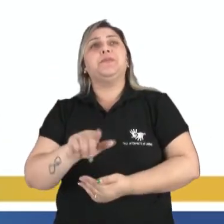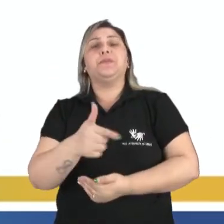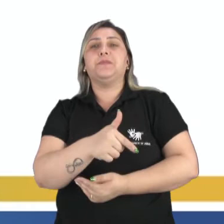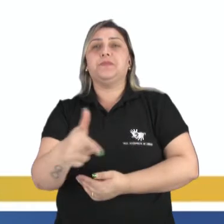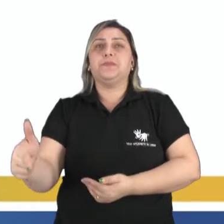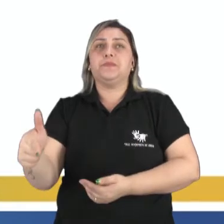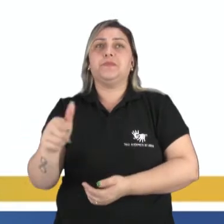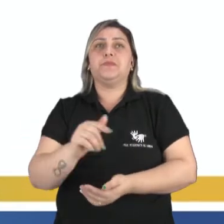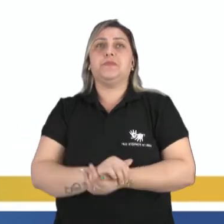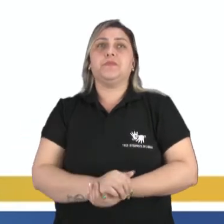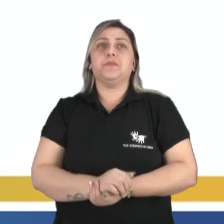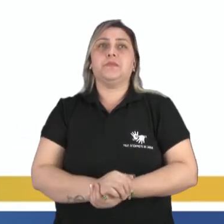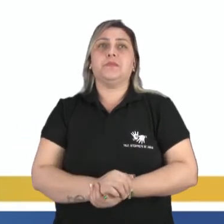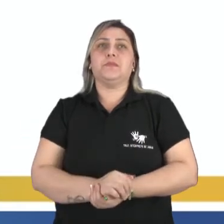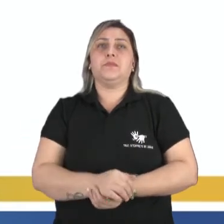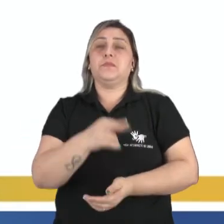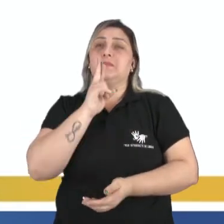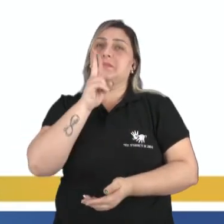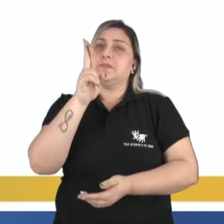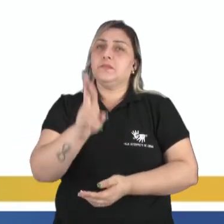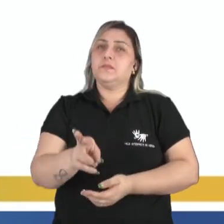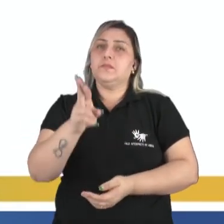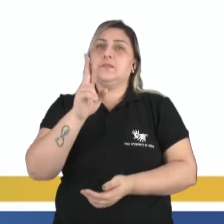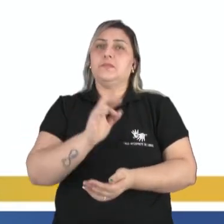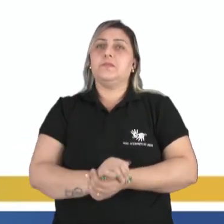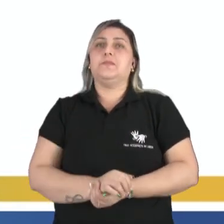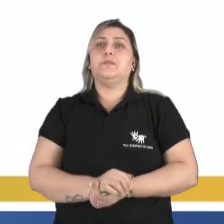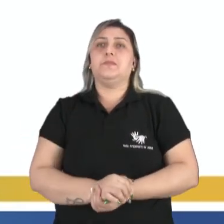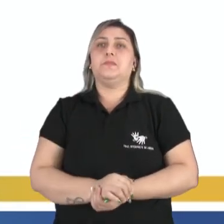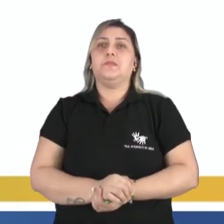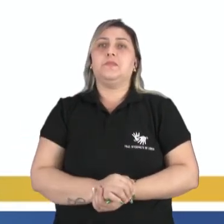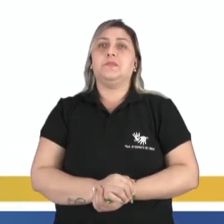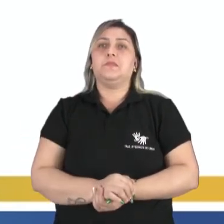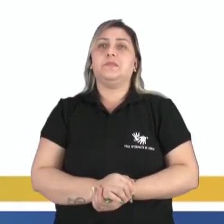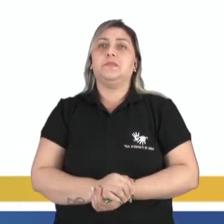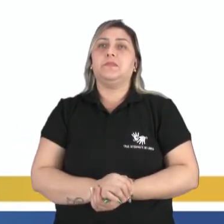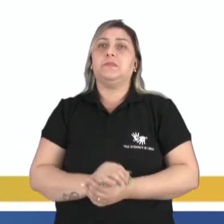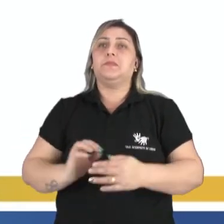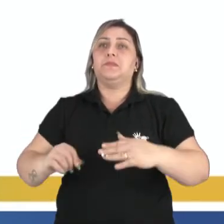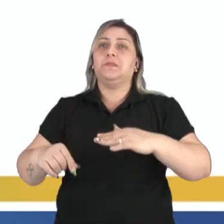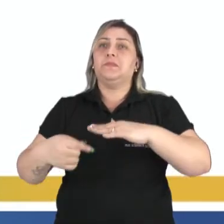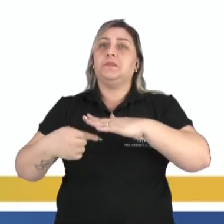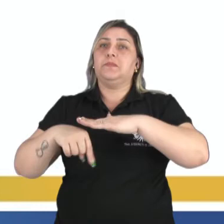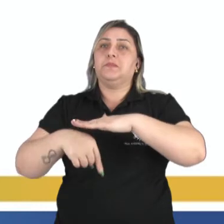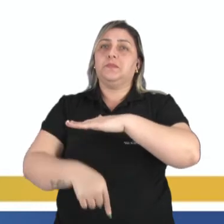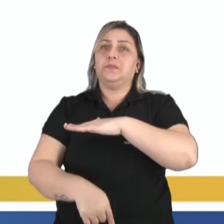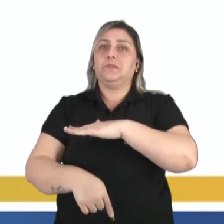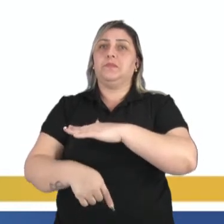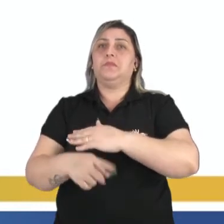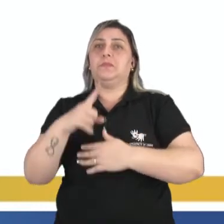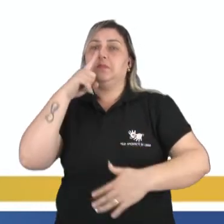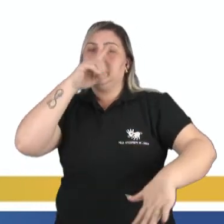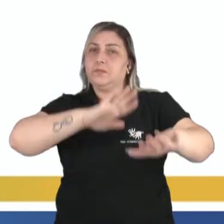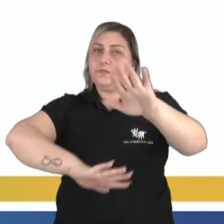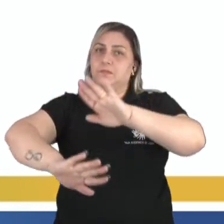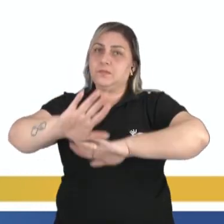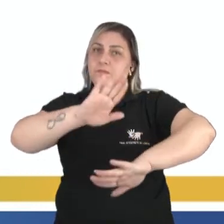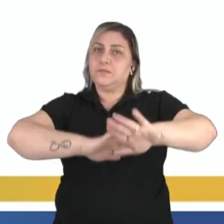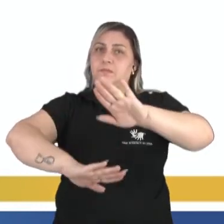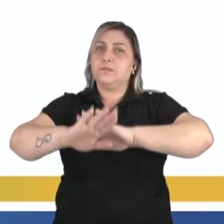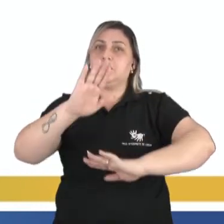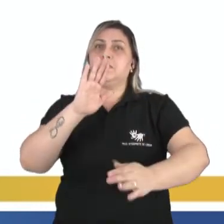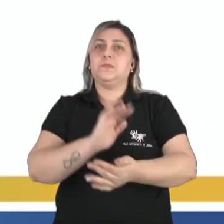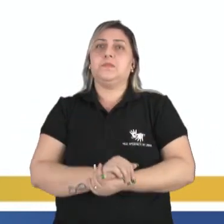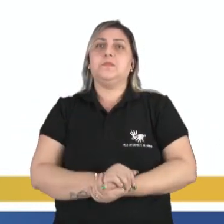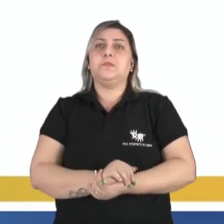teria, né? A resultante não seria para baixo, tá? Então tem que tomar cuidado. Mas no ponto